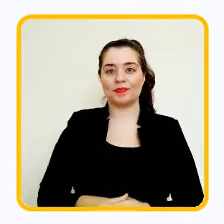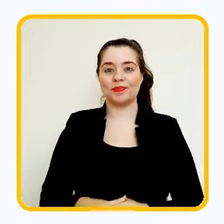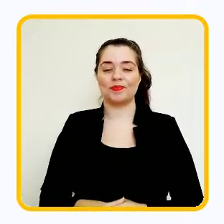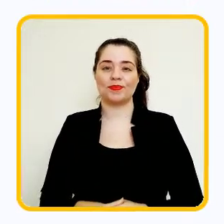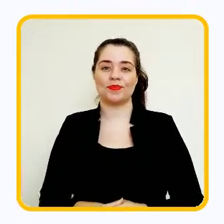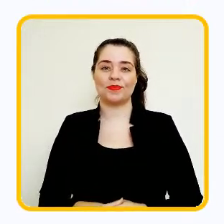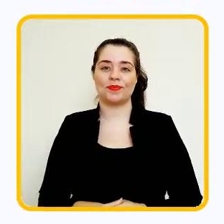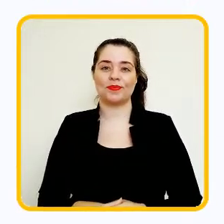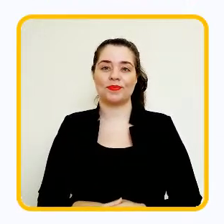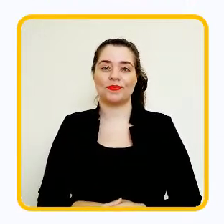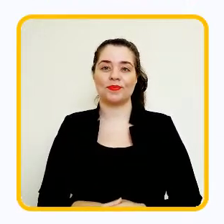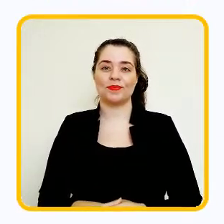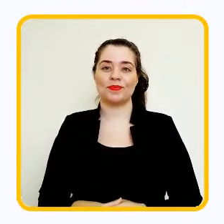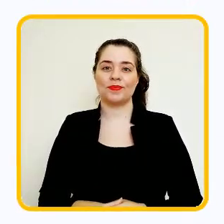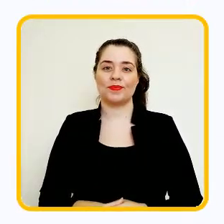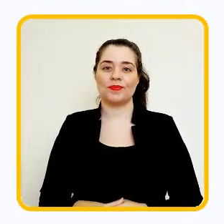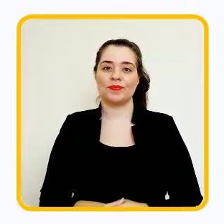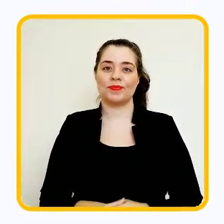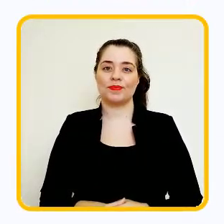E clique em Enviar.